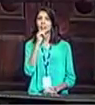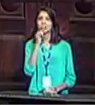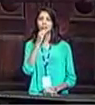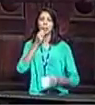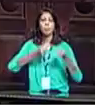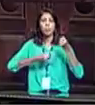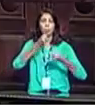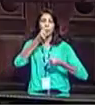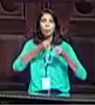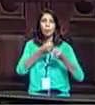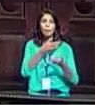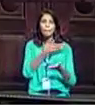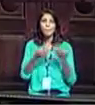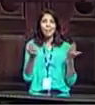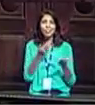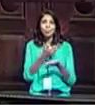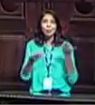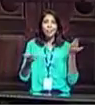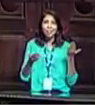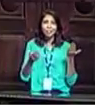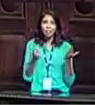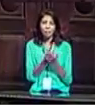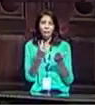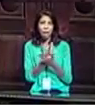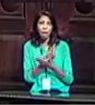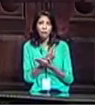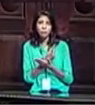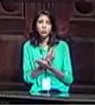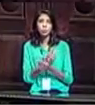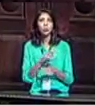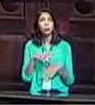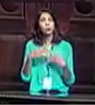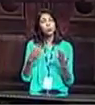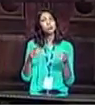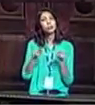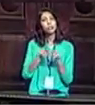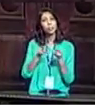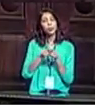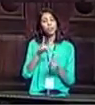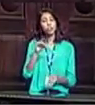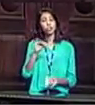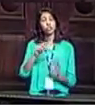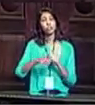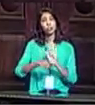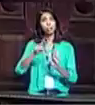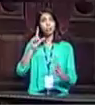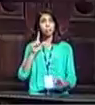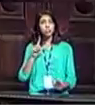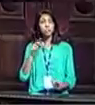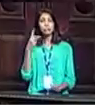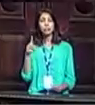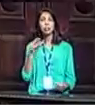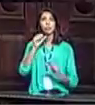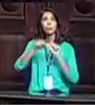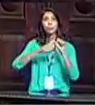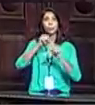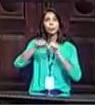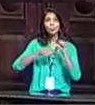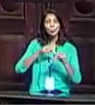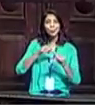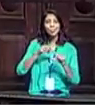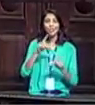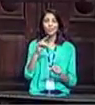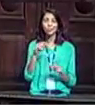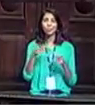perdidos por infração cometida, em data que antecede a renovação do direito de